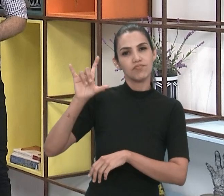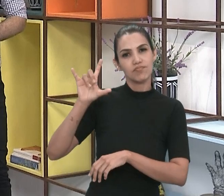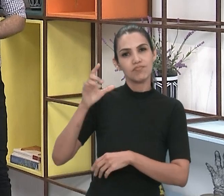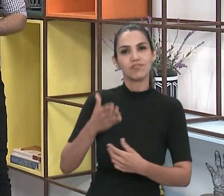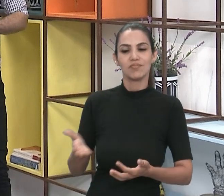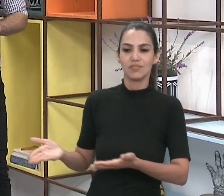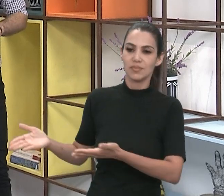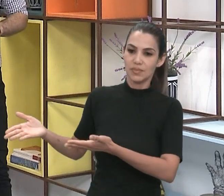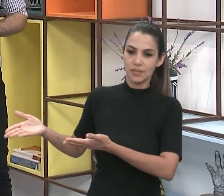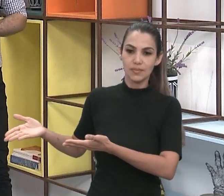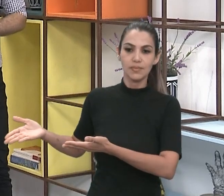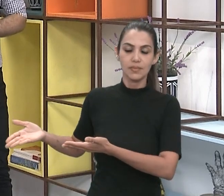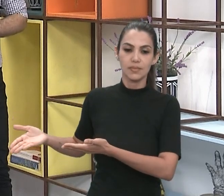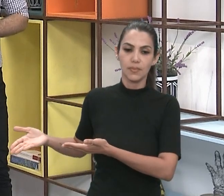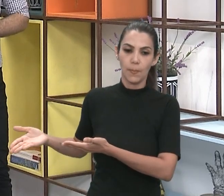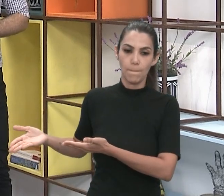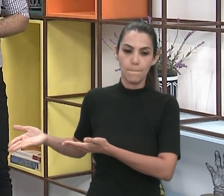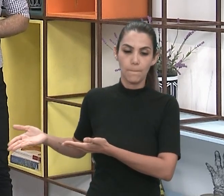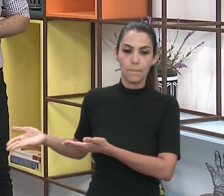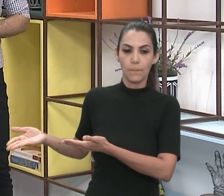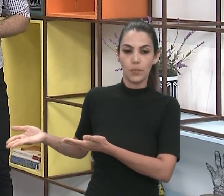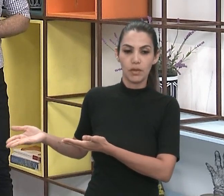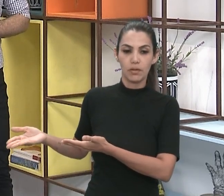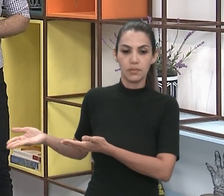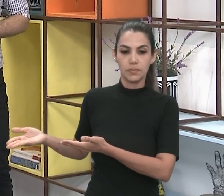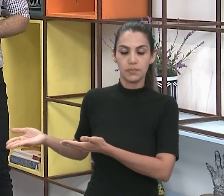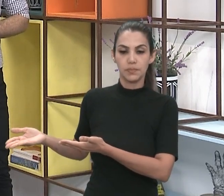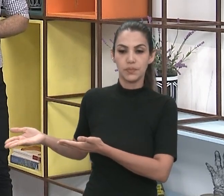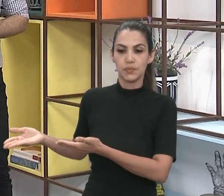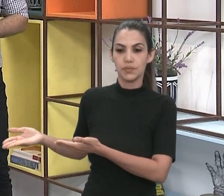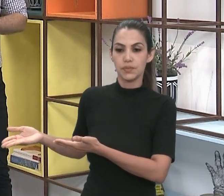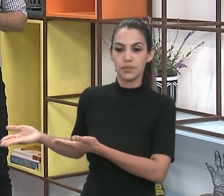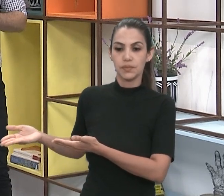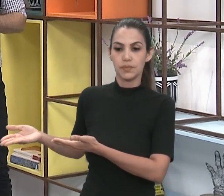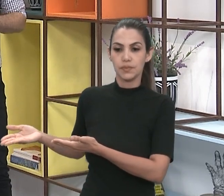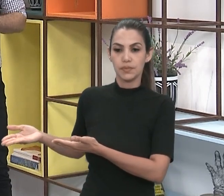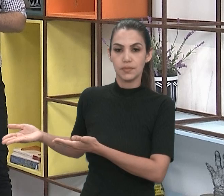desse endereço que aparece aqui embaixo, que é o